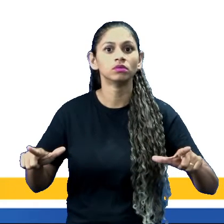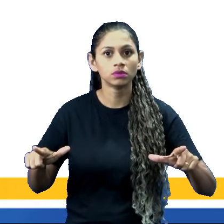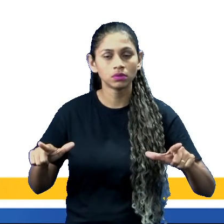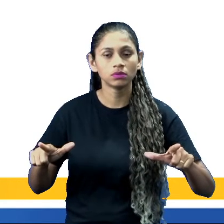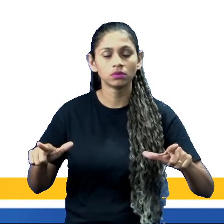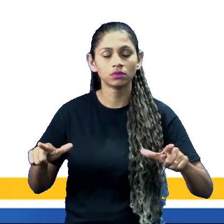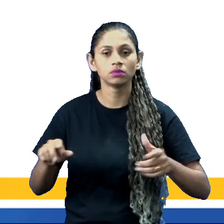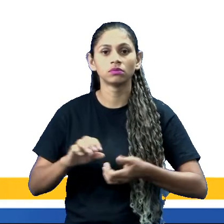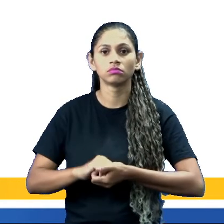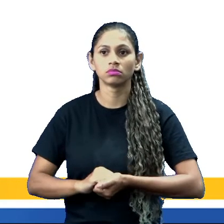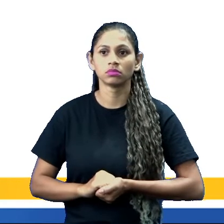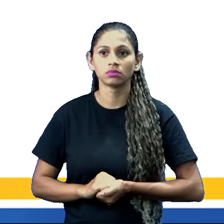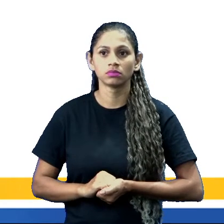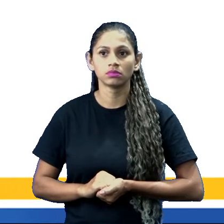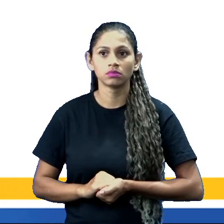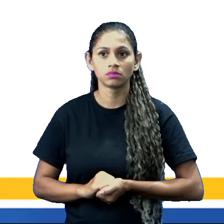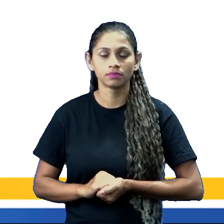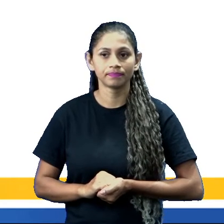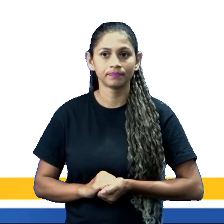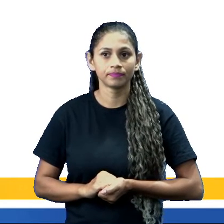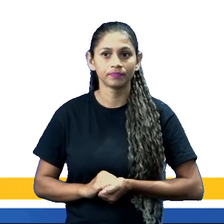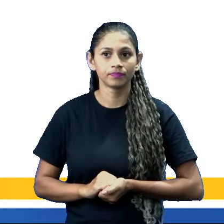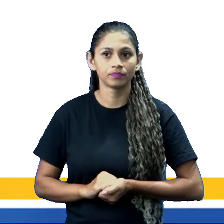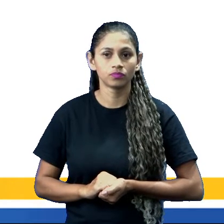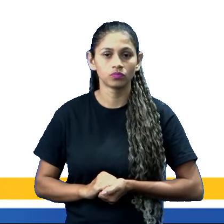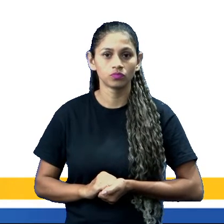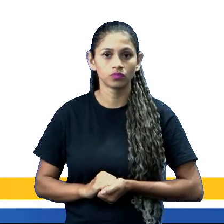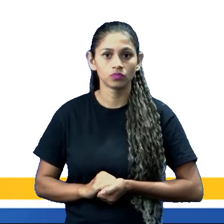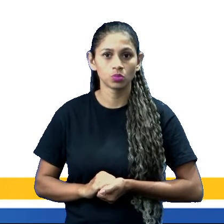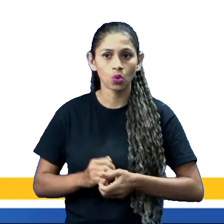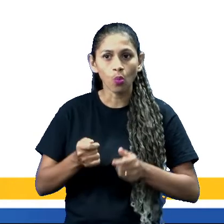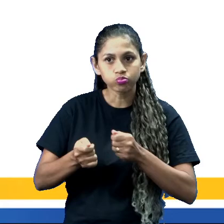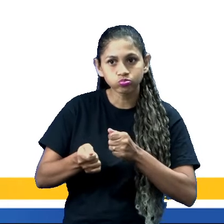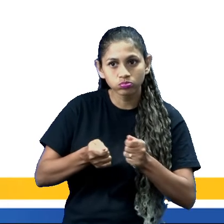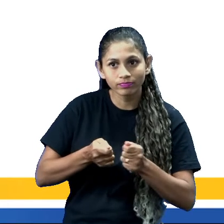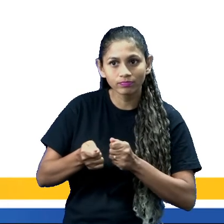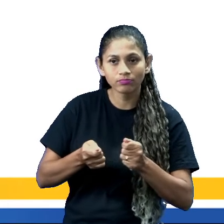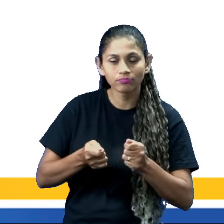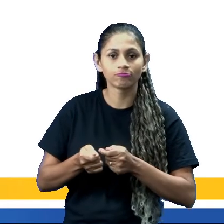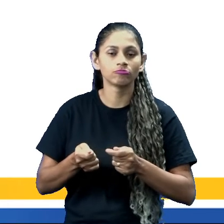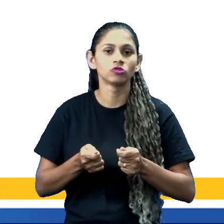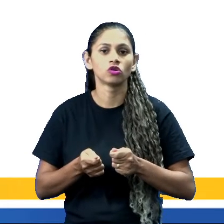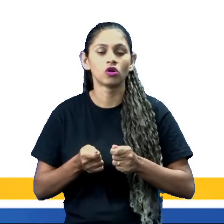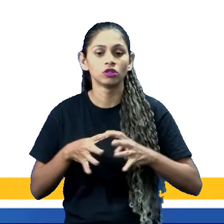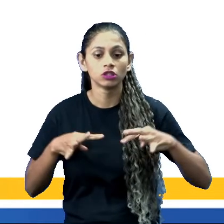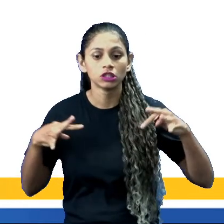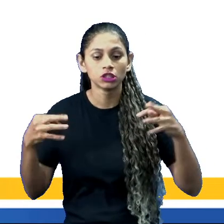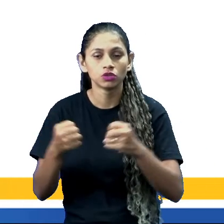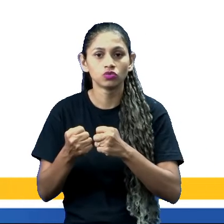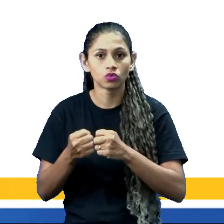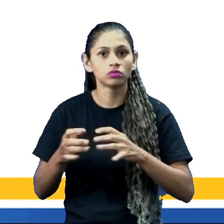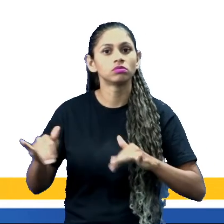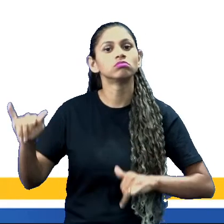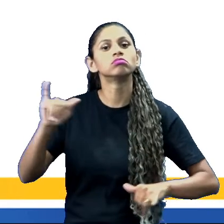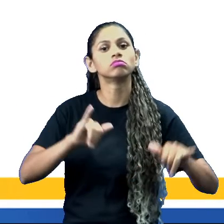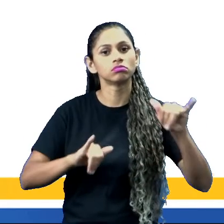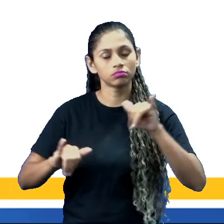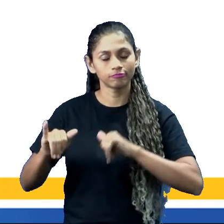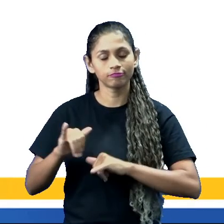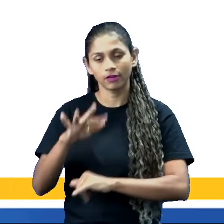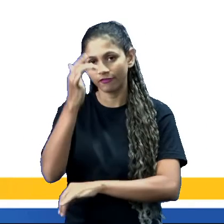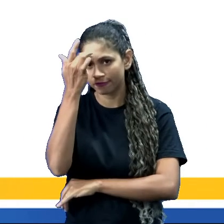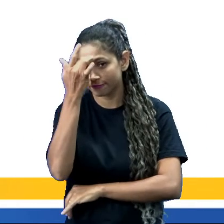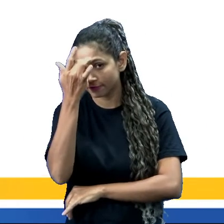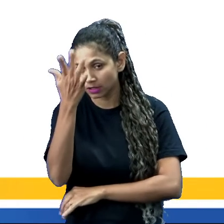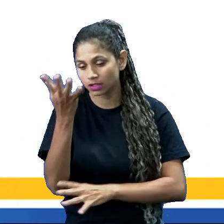tropeço, incêndio ou explosões. E também deve existir ali um controle de todos os resíduos armazenados a fim de facilitar